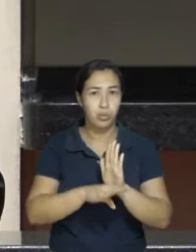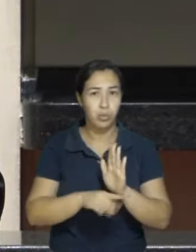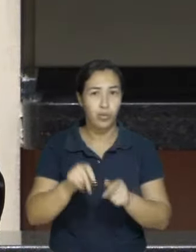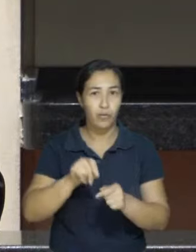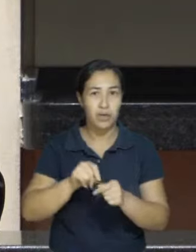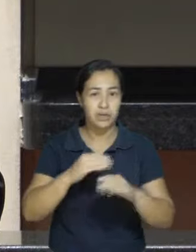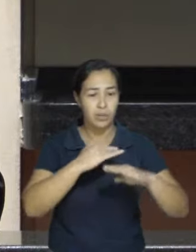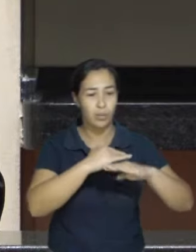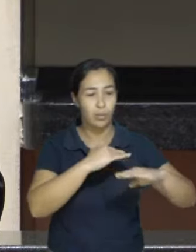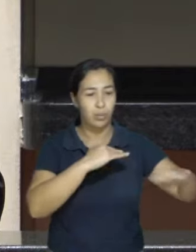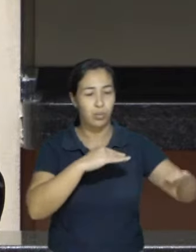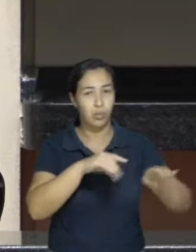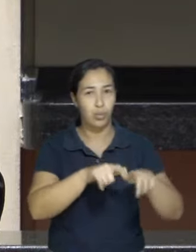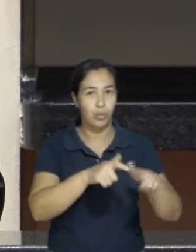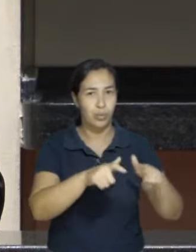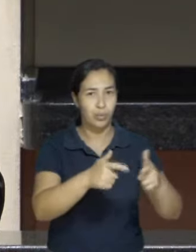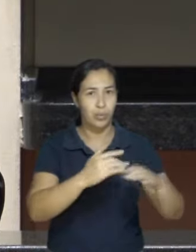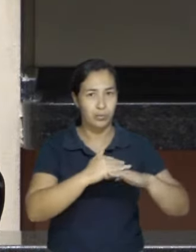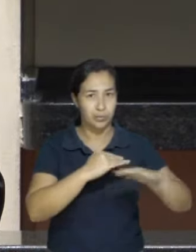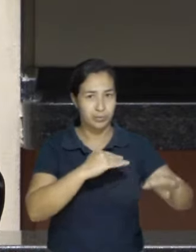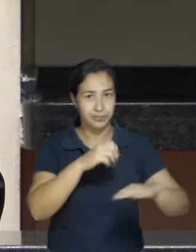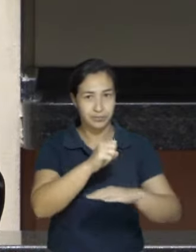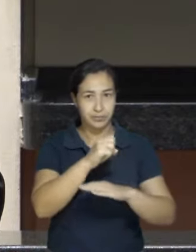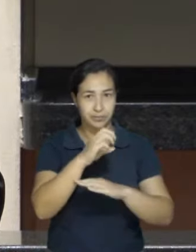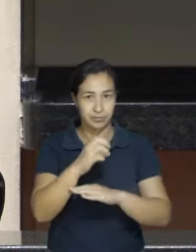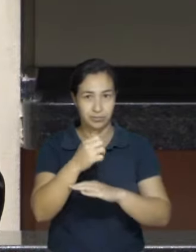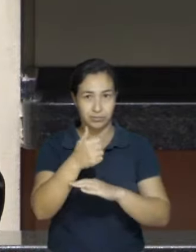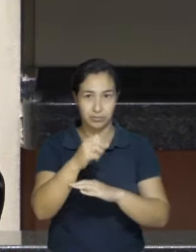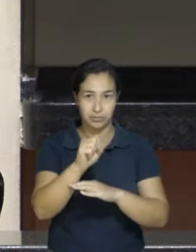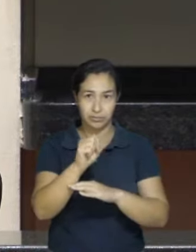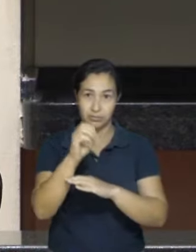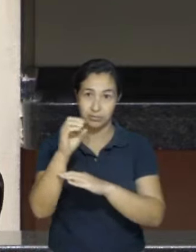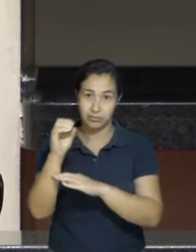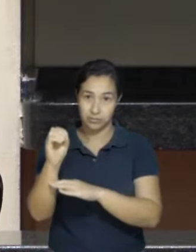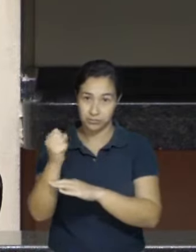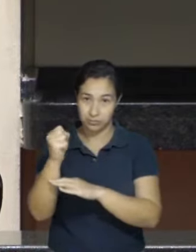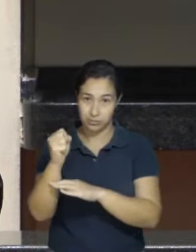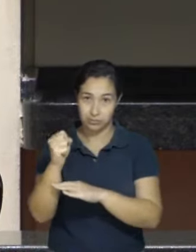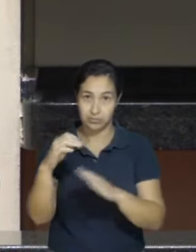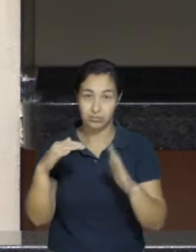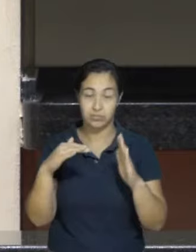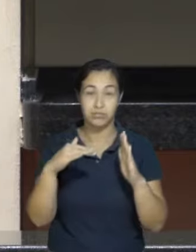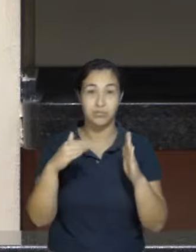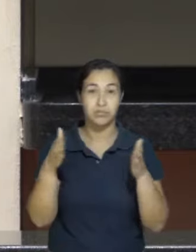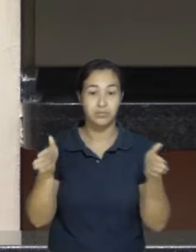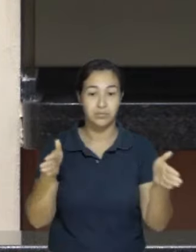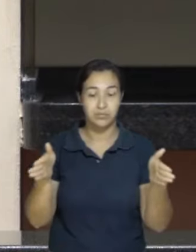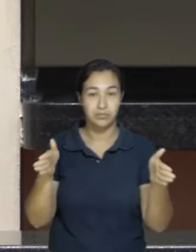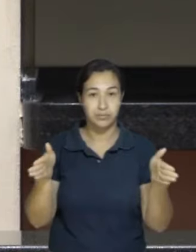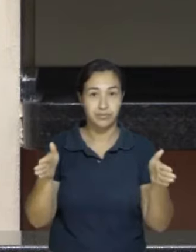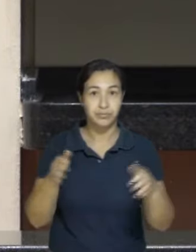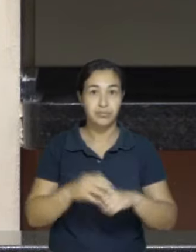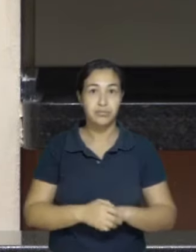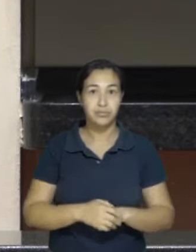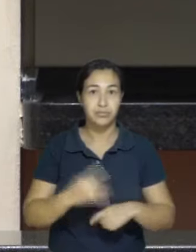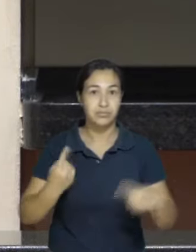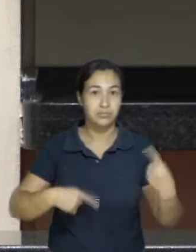pavimentação asfáltica da Rodovia SC 108 trecho que interliga os municípios de Major Gercina e Angelina em